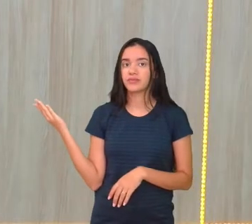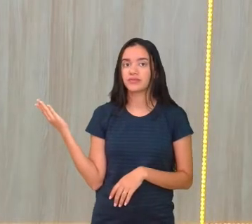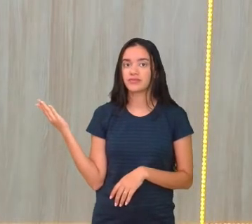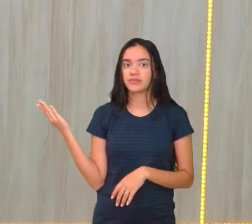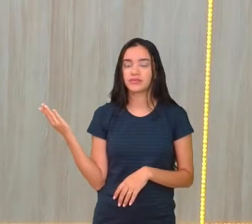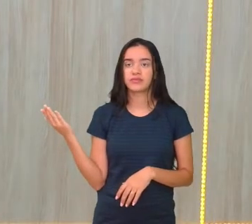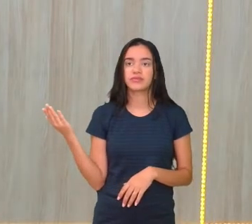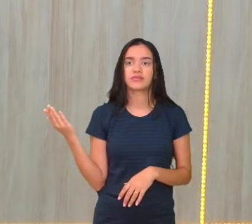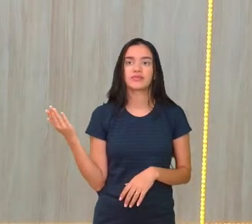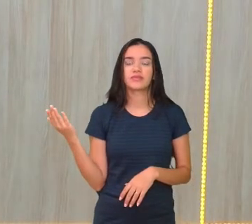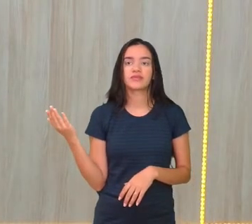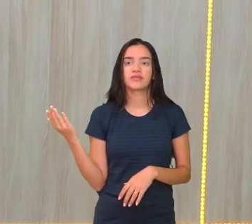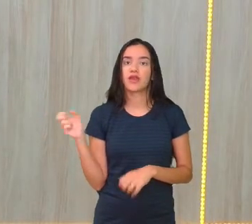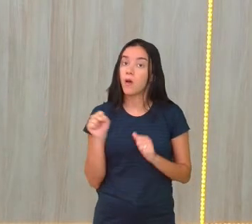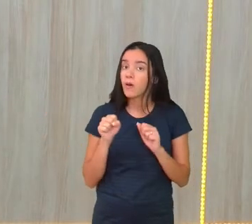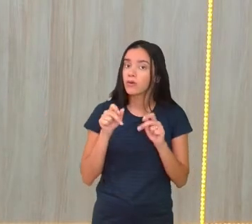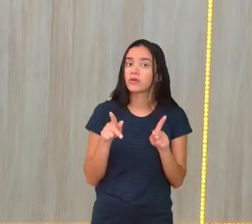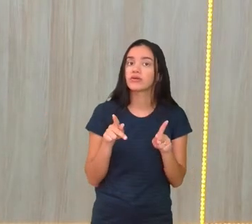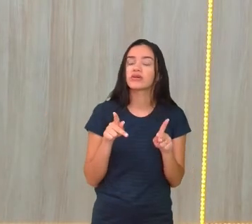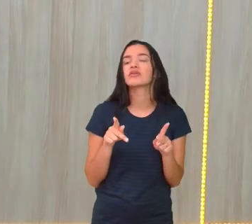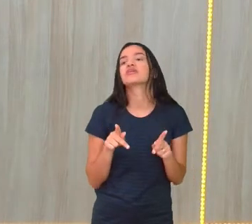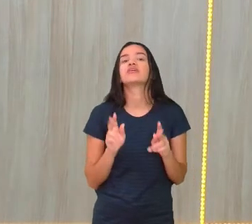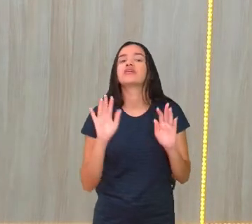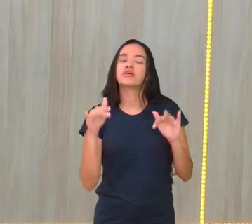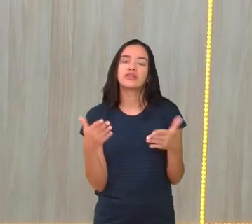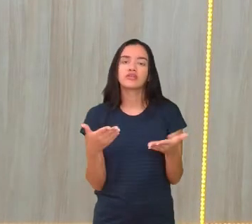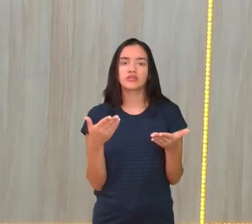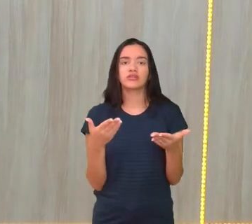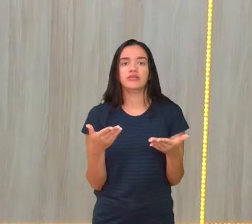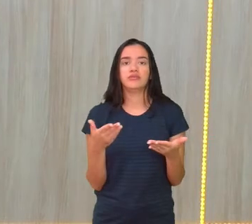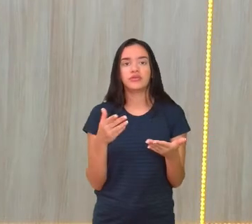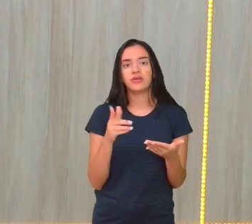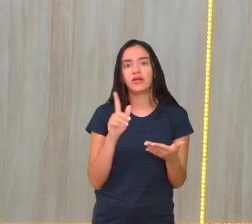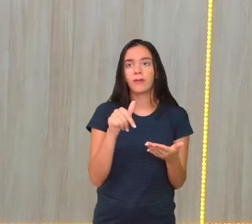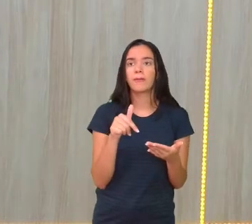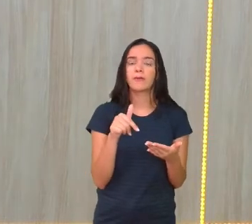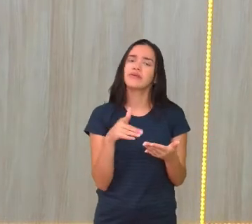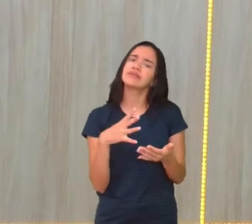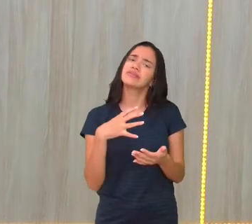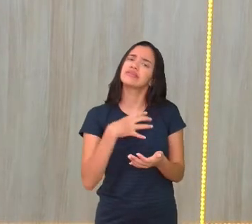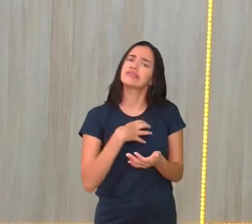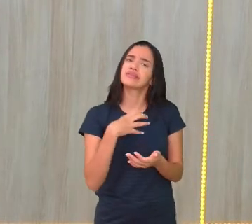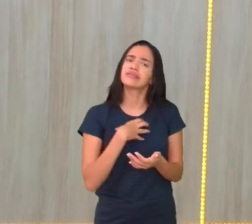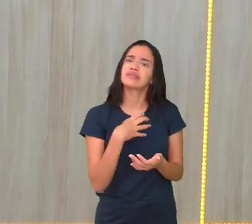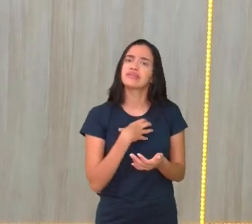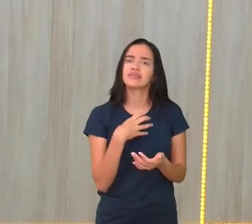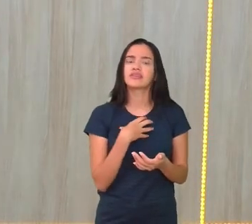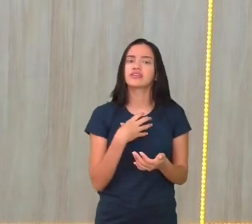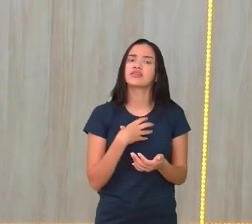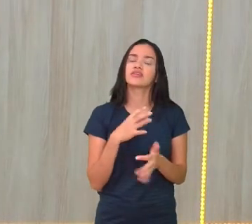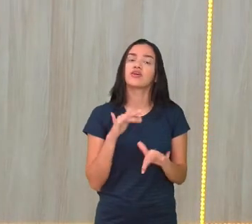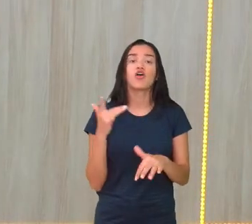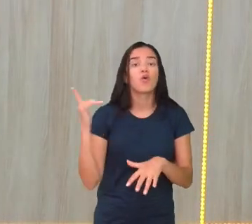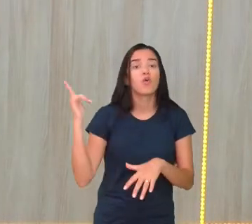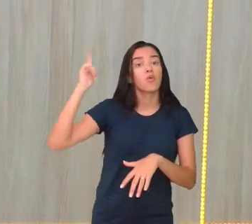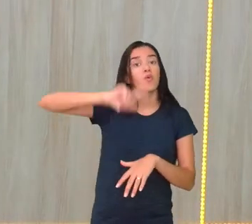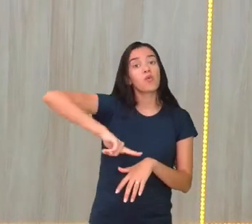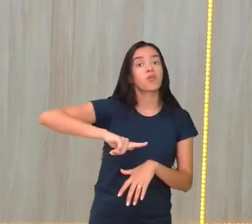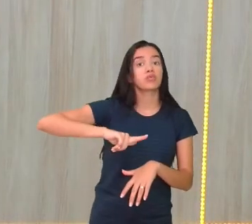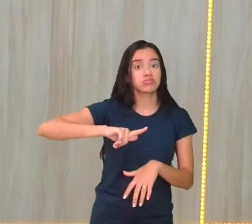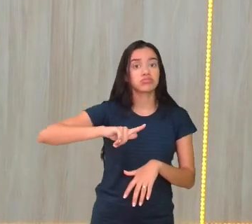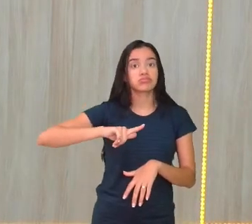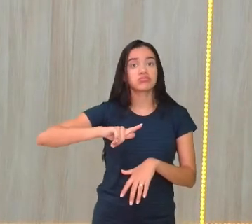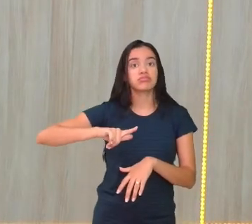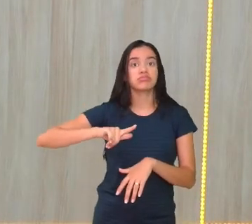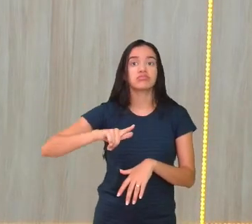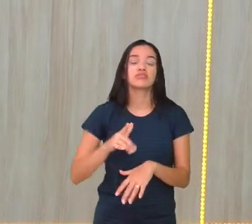a região, ok? Então, nesse sentido, eles conquistam esse território